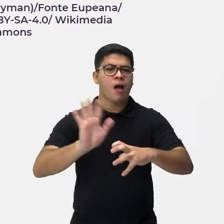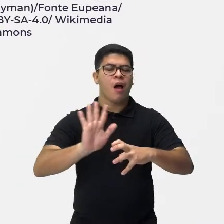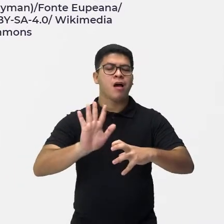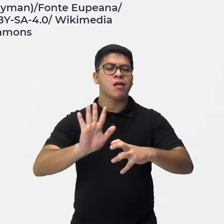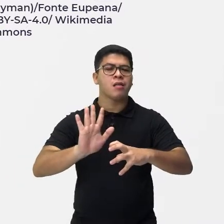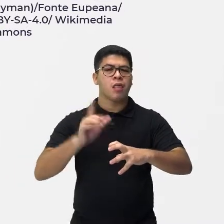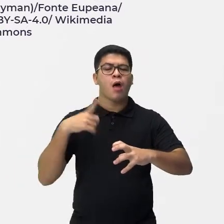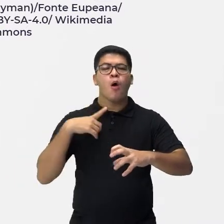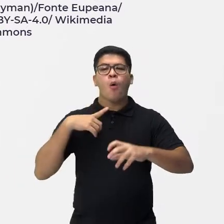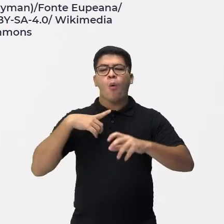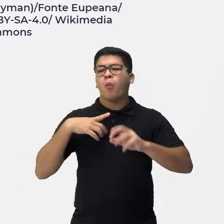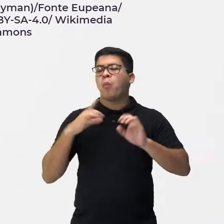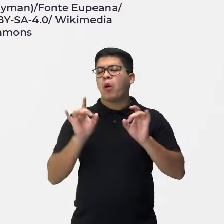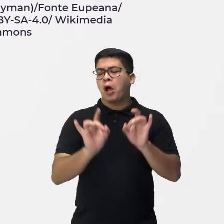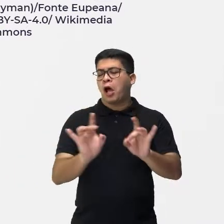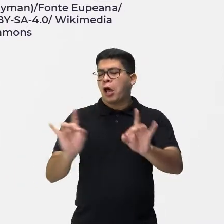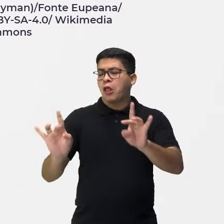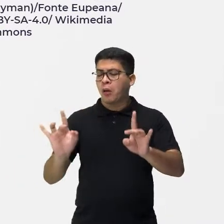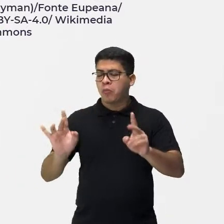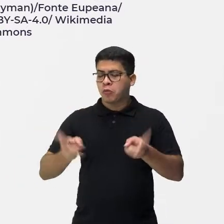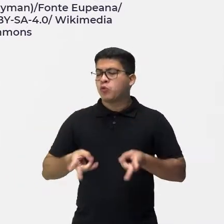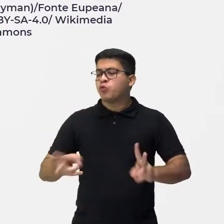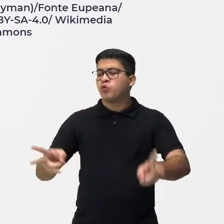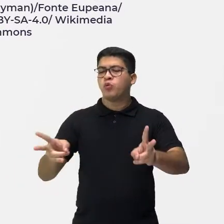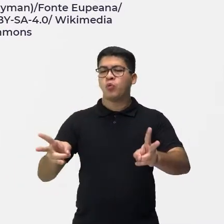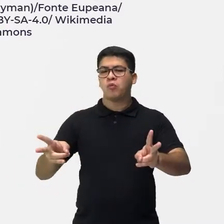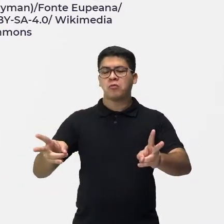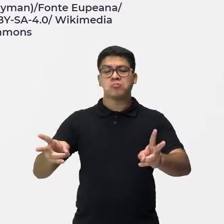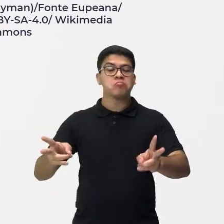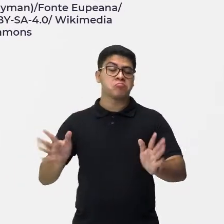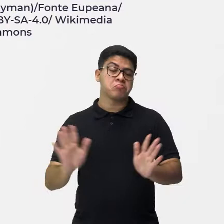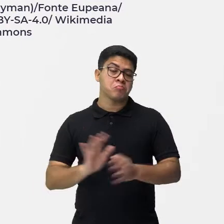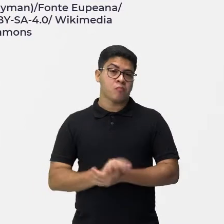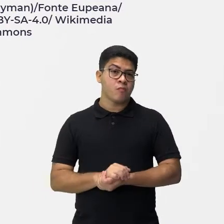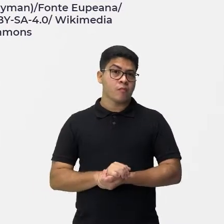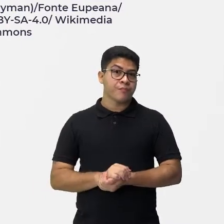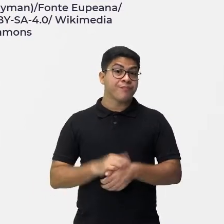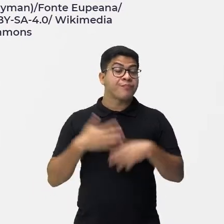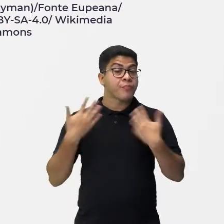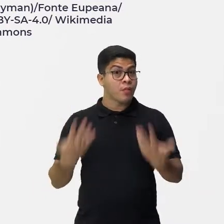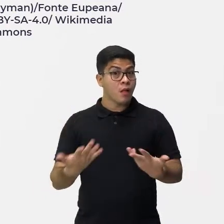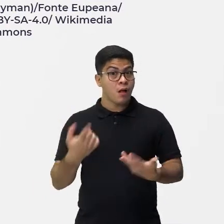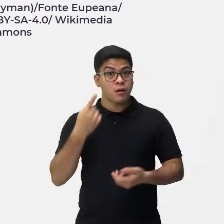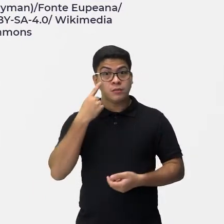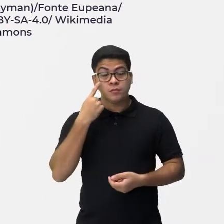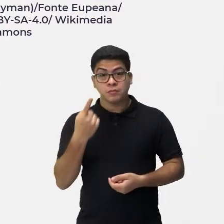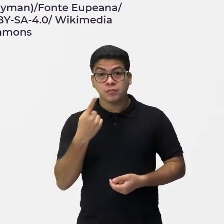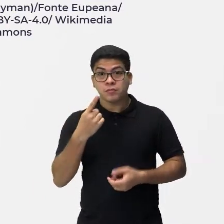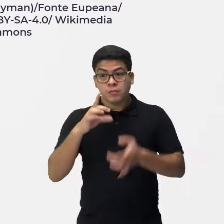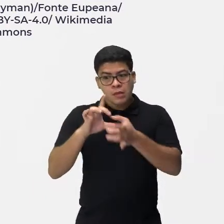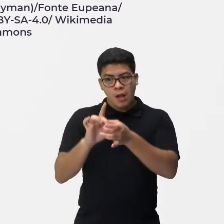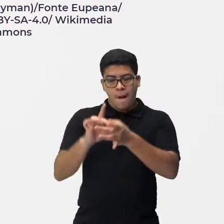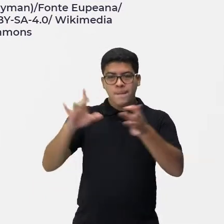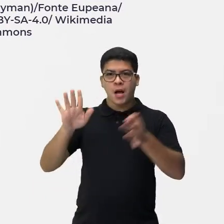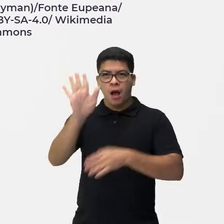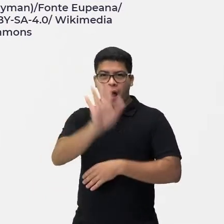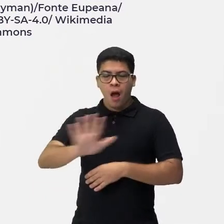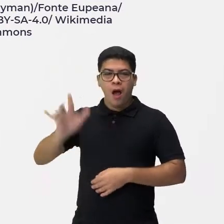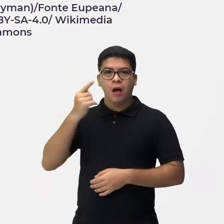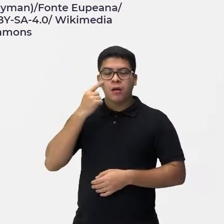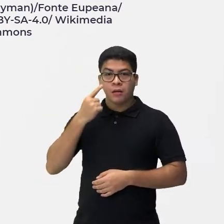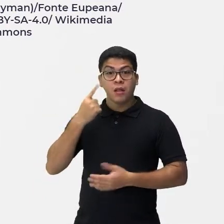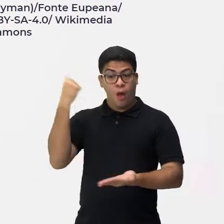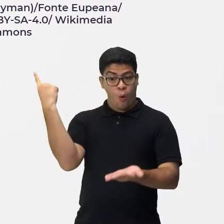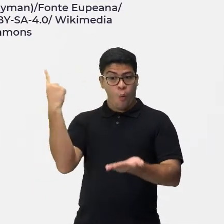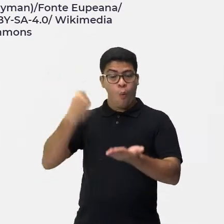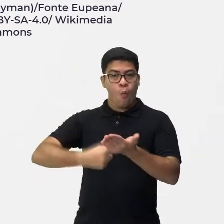poderia colocar o seu projeto em prática, não é? Primeiramente, e assim, abertamente para o mundo, vai ser um acordo